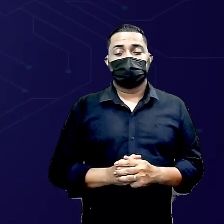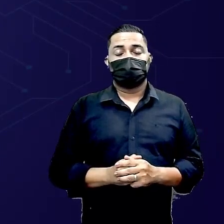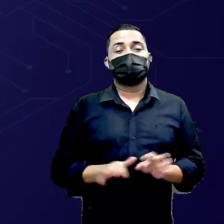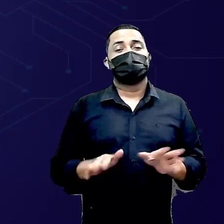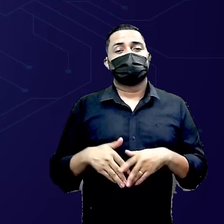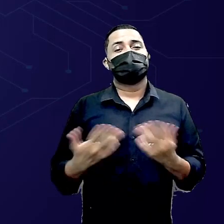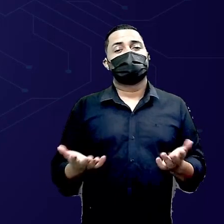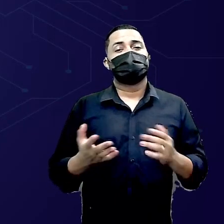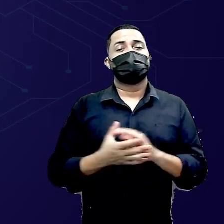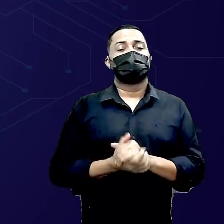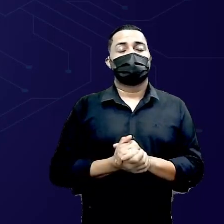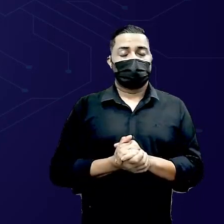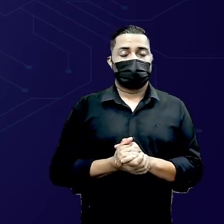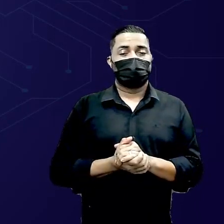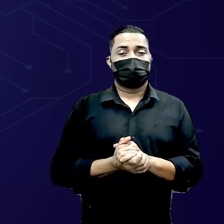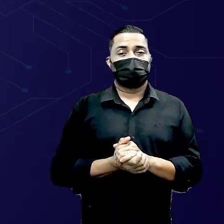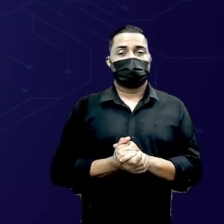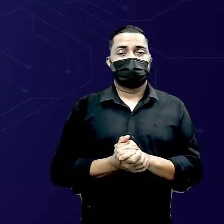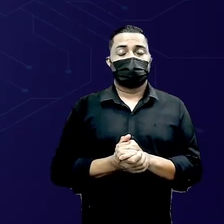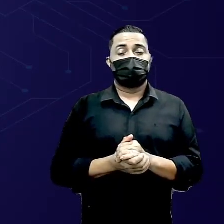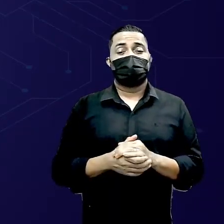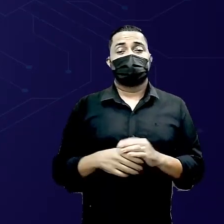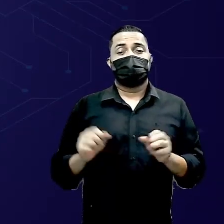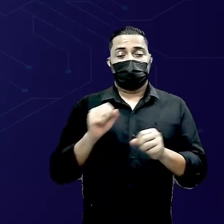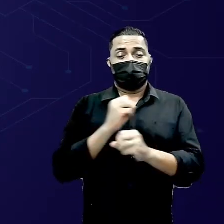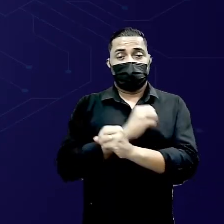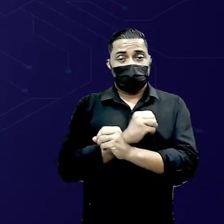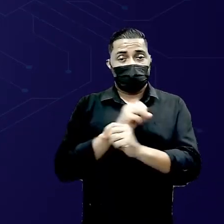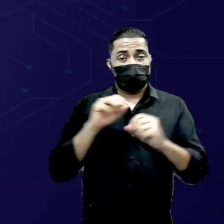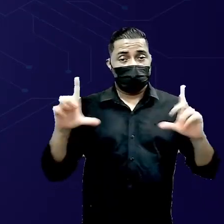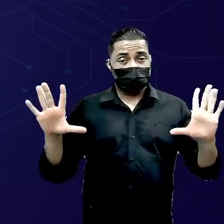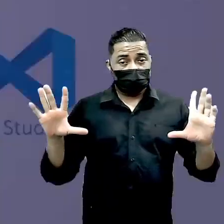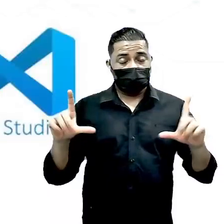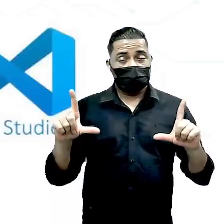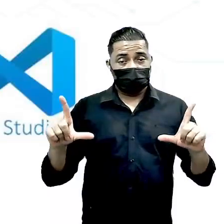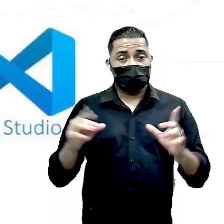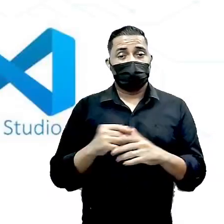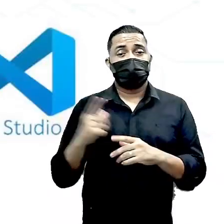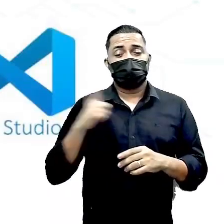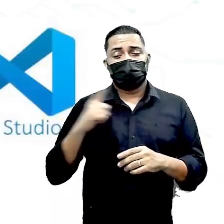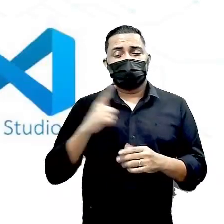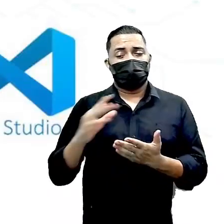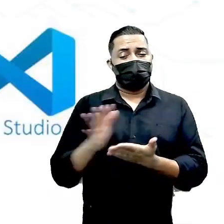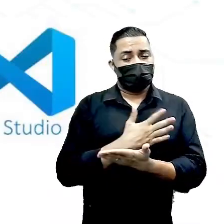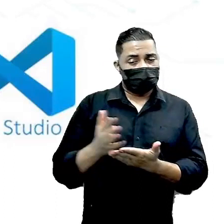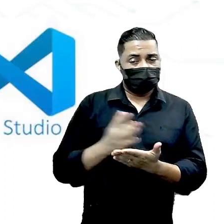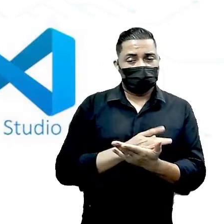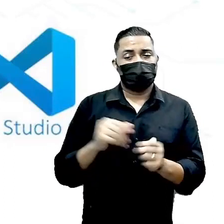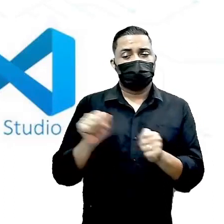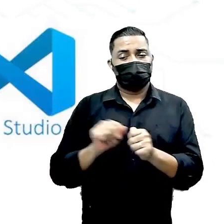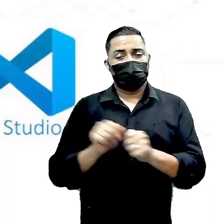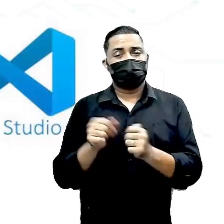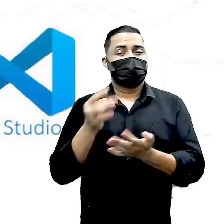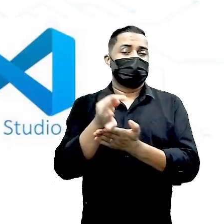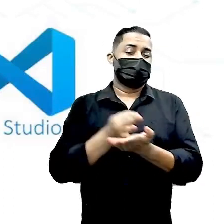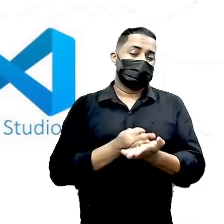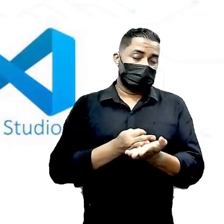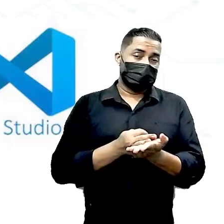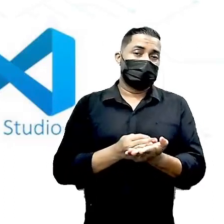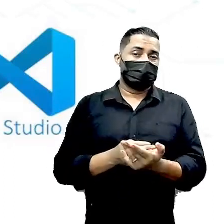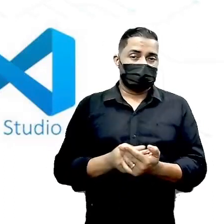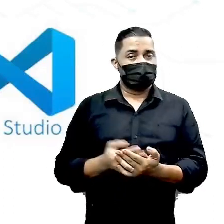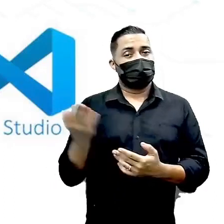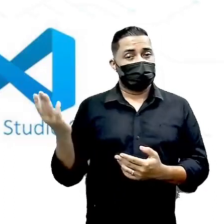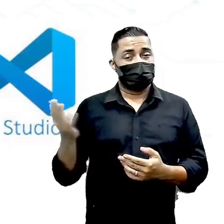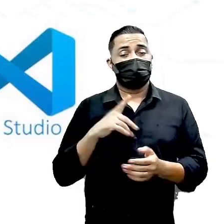Então, gente, aqui nesse slide vocês veem aí alguns editores de texto, né? Esses editores aí, segundo